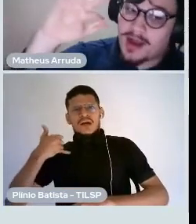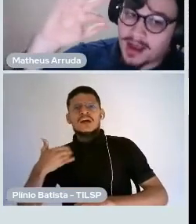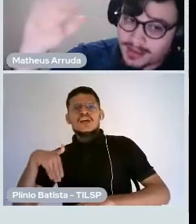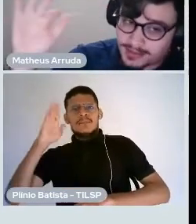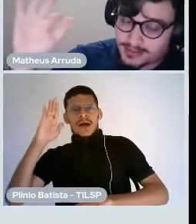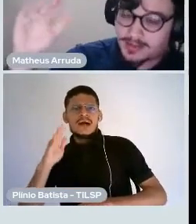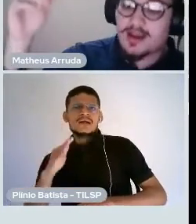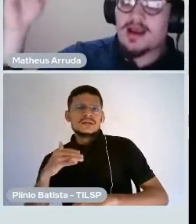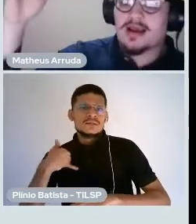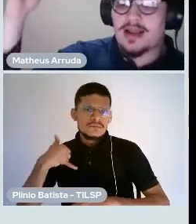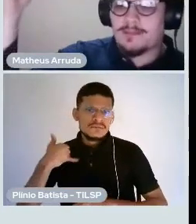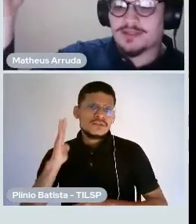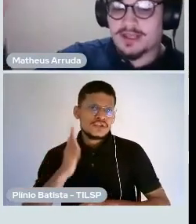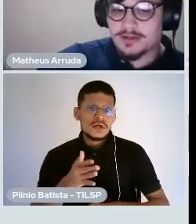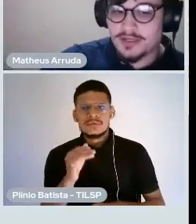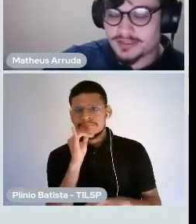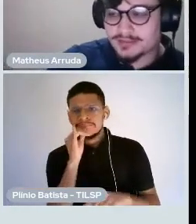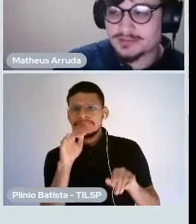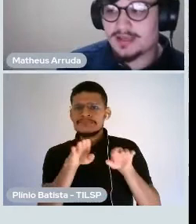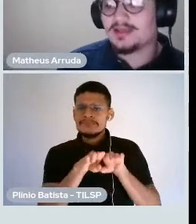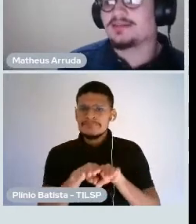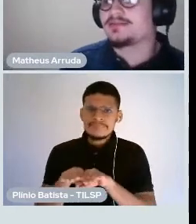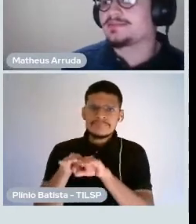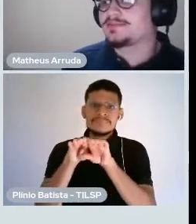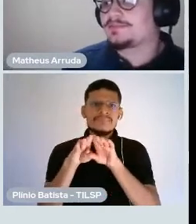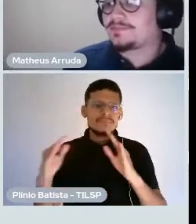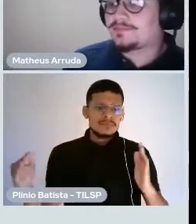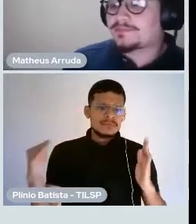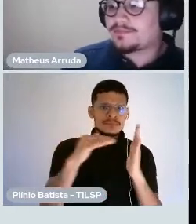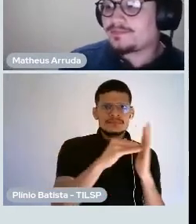padrões normais, de aposentadoria, né?